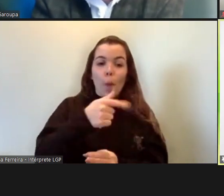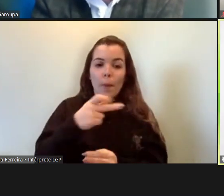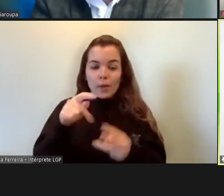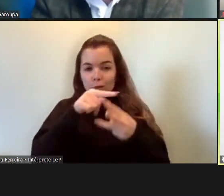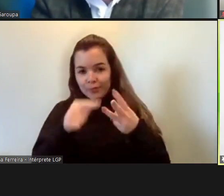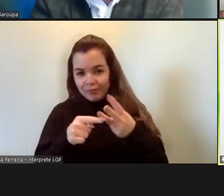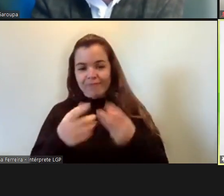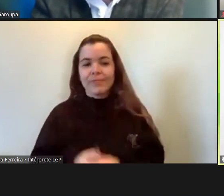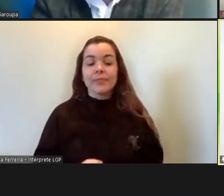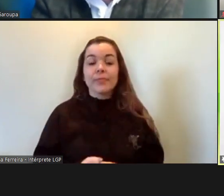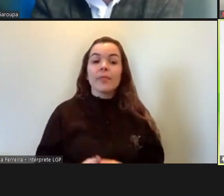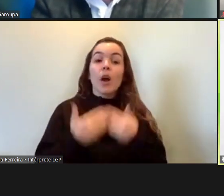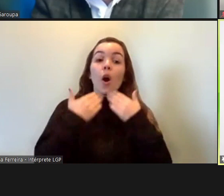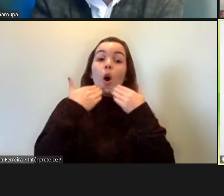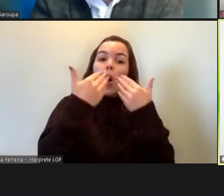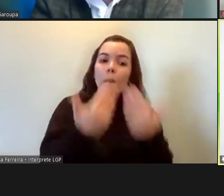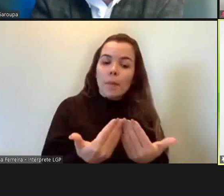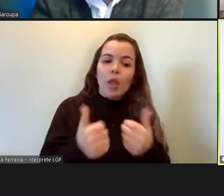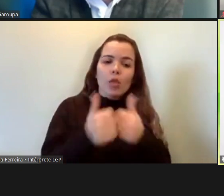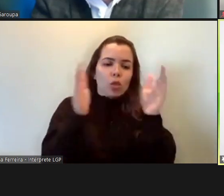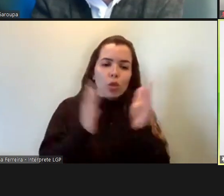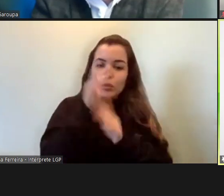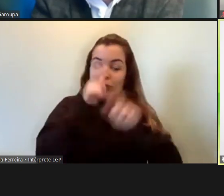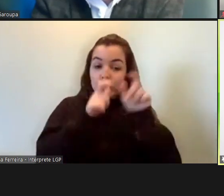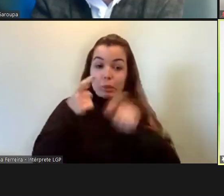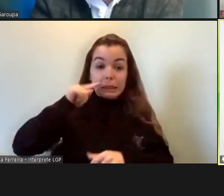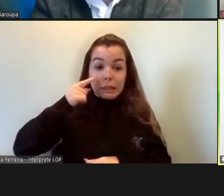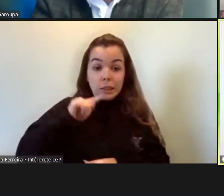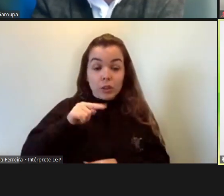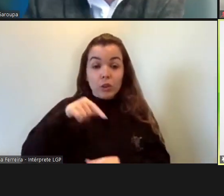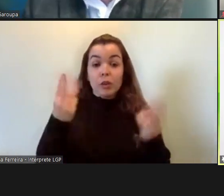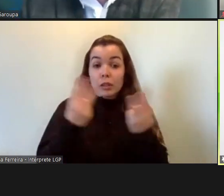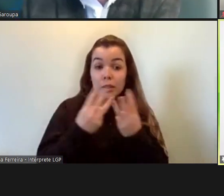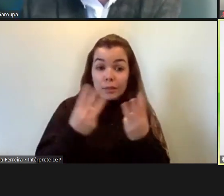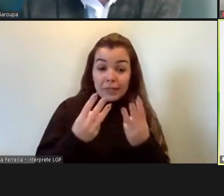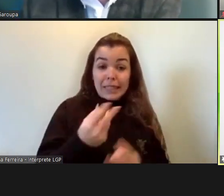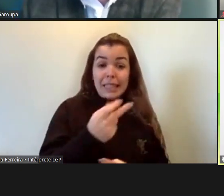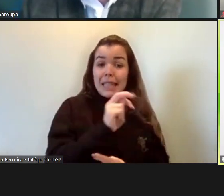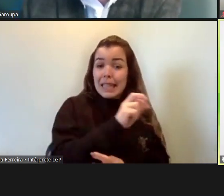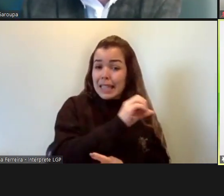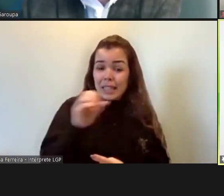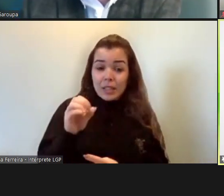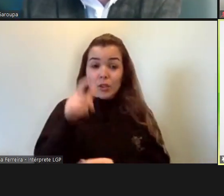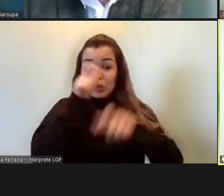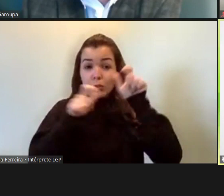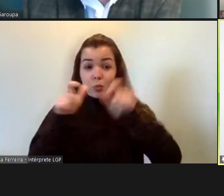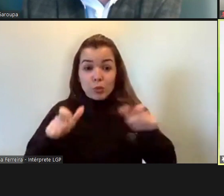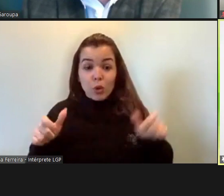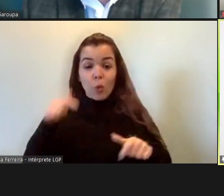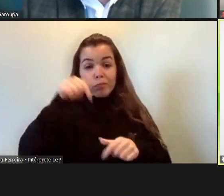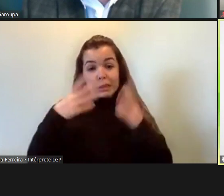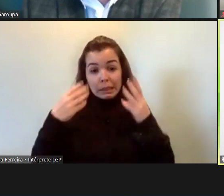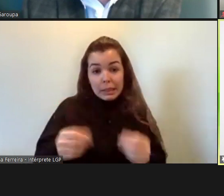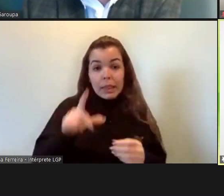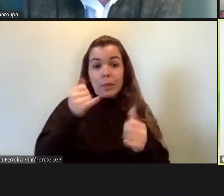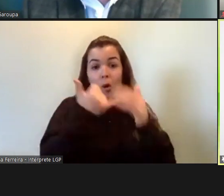Muito obrigada às centenas de pessoas que assistiram a este webinar, foram cerca de 300 em sala e no YouTube. Agradecemos também